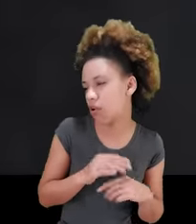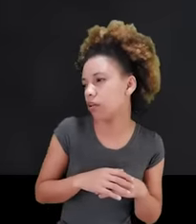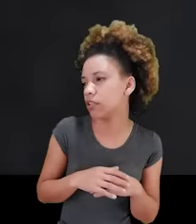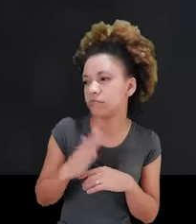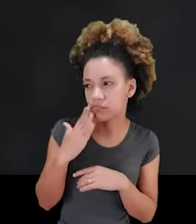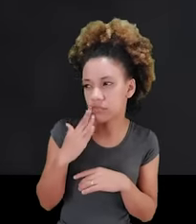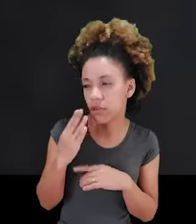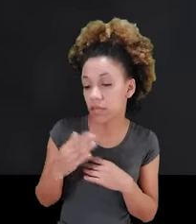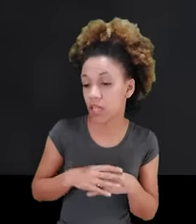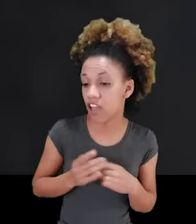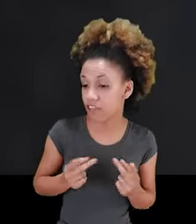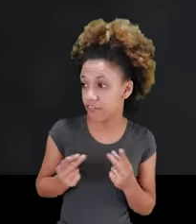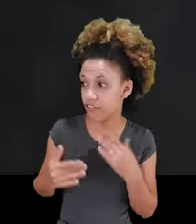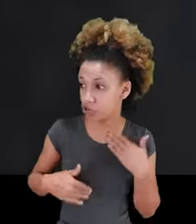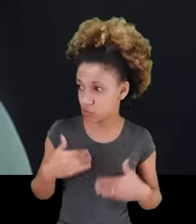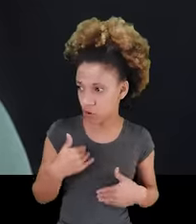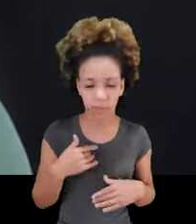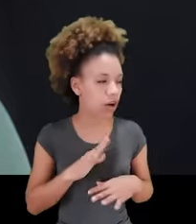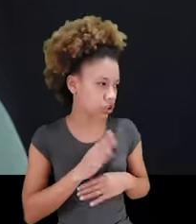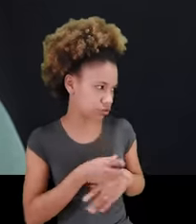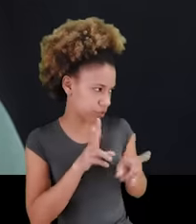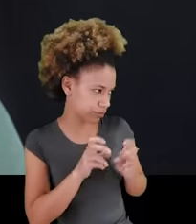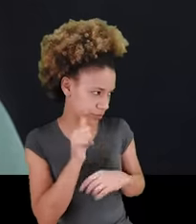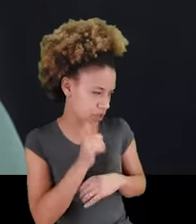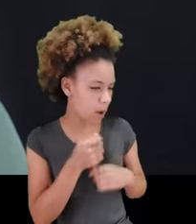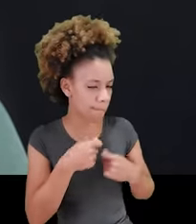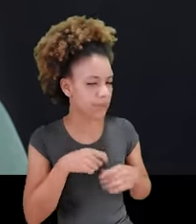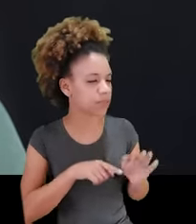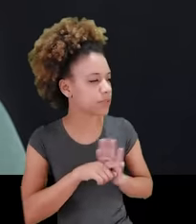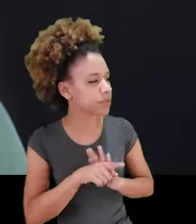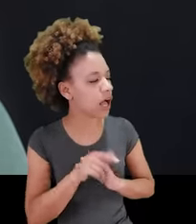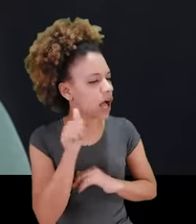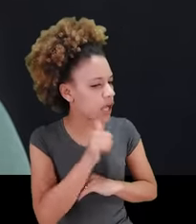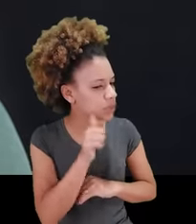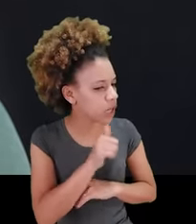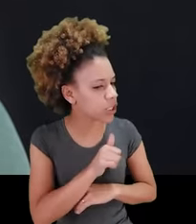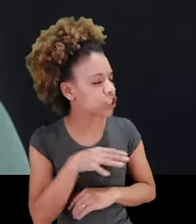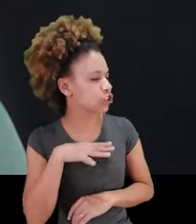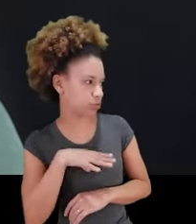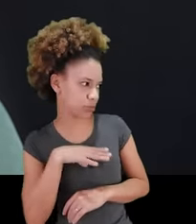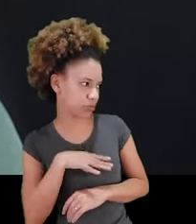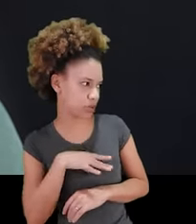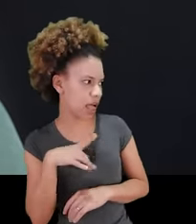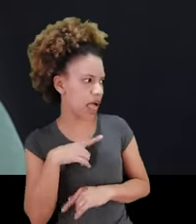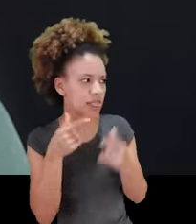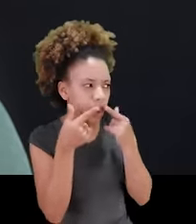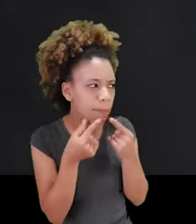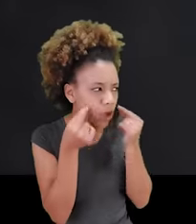alguém que venda o corpo, acho já que o assunto é mulher, eu preciso fazer uma pergunta. As mulheres de Portugal têm